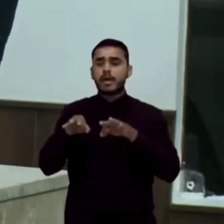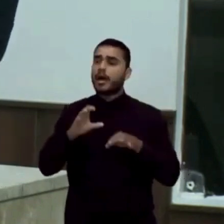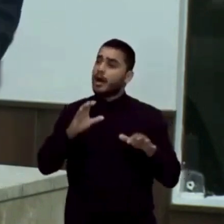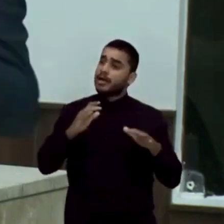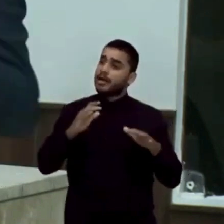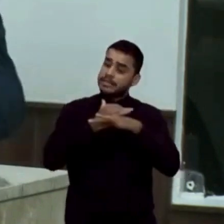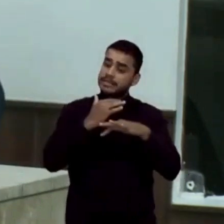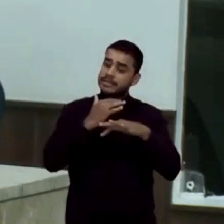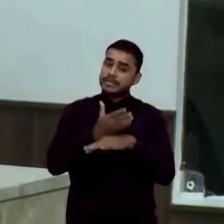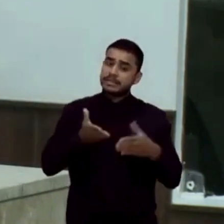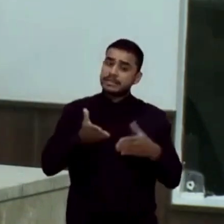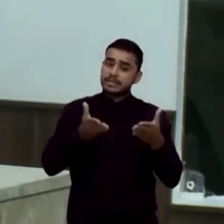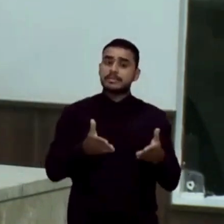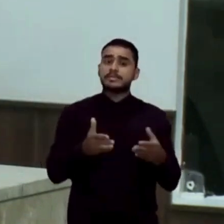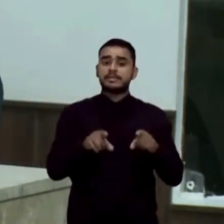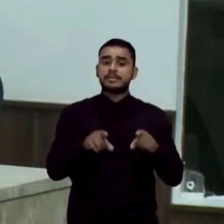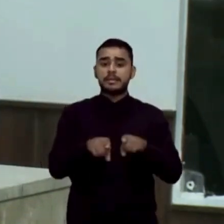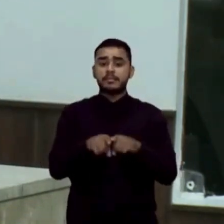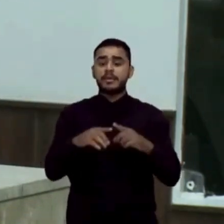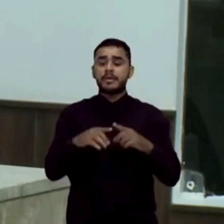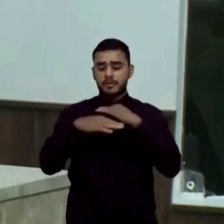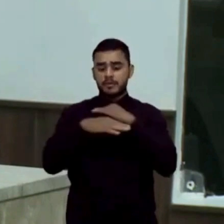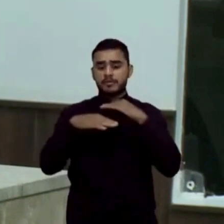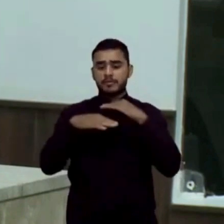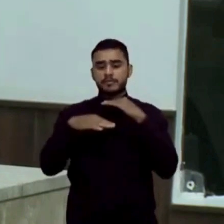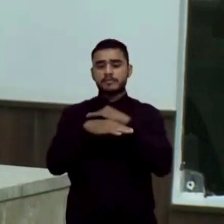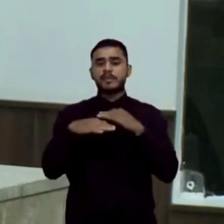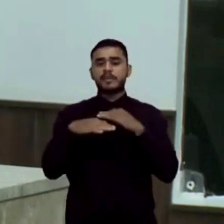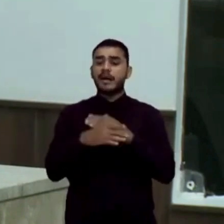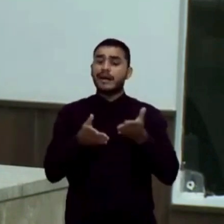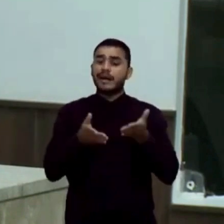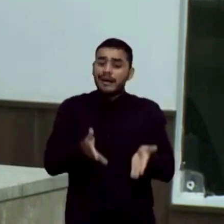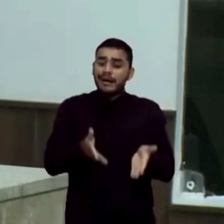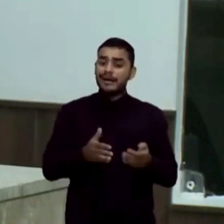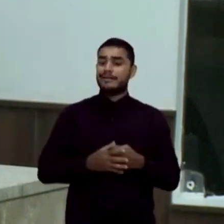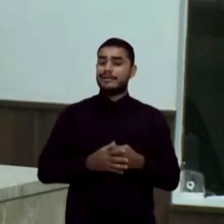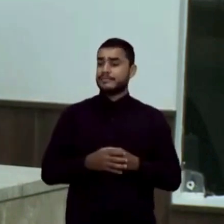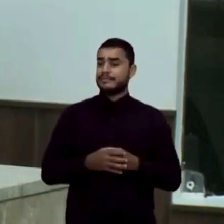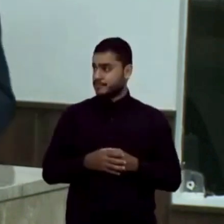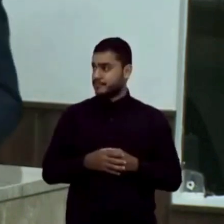e mobilidade de Fortaleza. Está dizendo dentro do primeiro artigo.